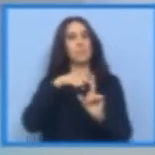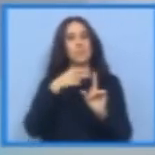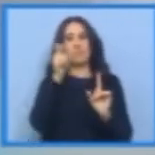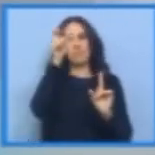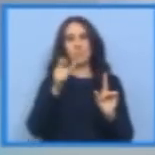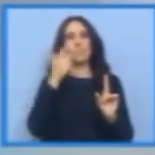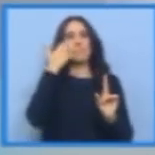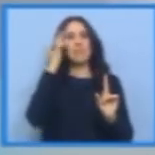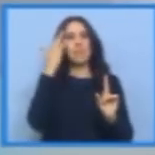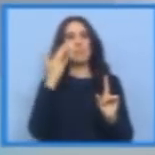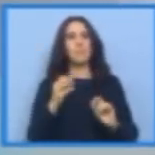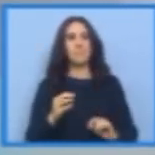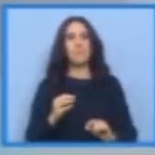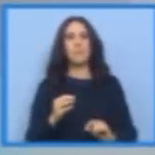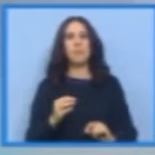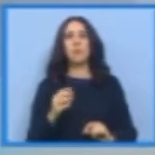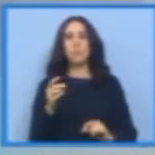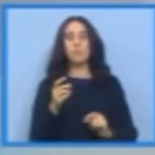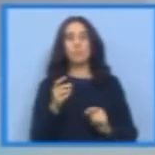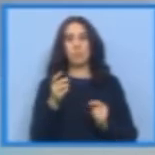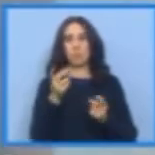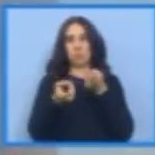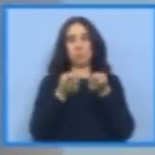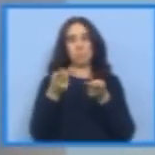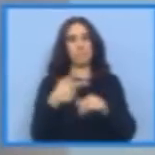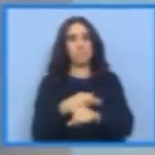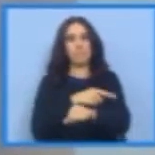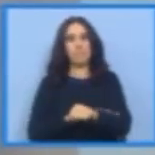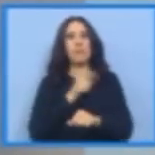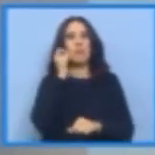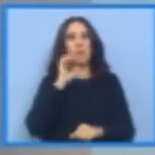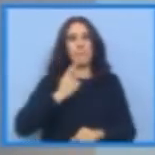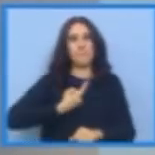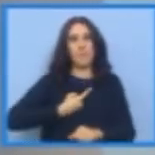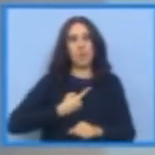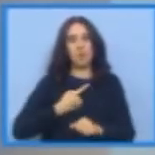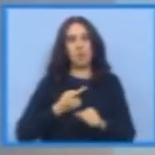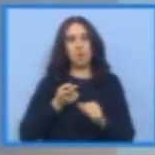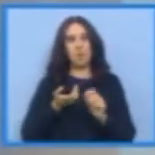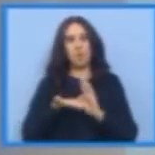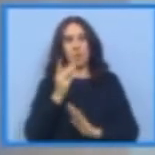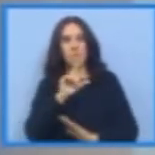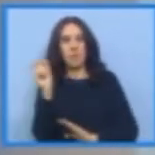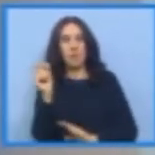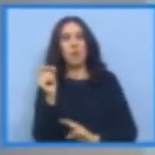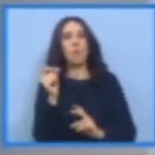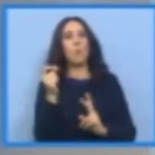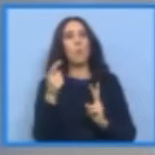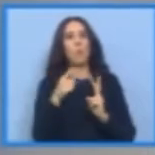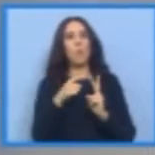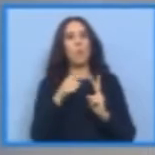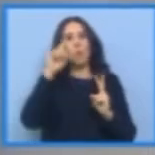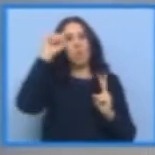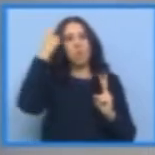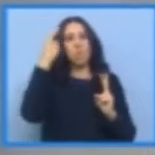migrante, nomeadamente... Porque ele vai sendo analisado nos extremos, entre aquele que é forçado a emigrar ou aquele que é cérebro que tem